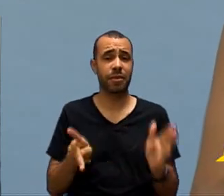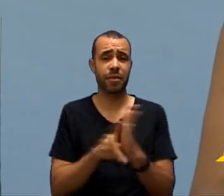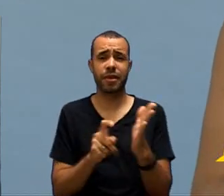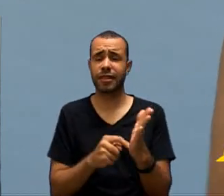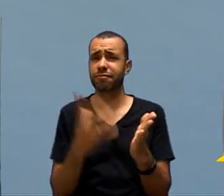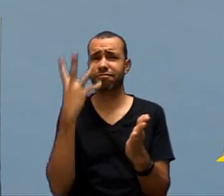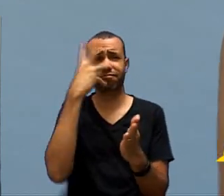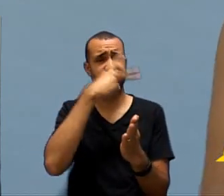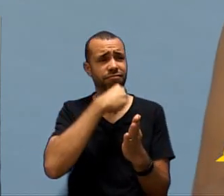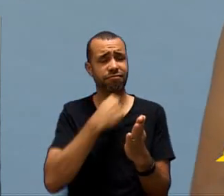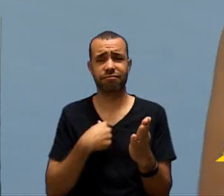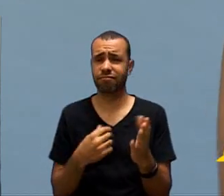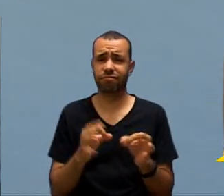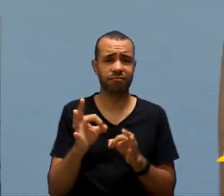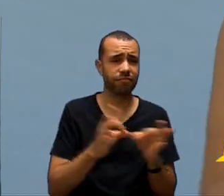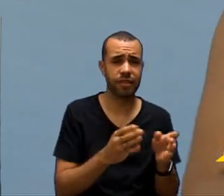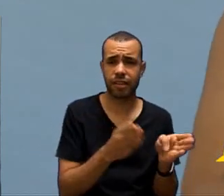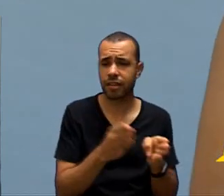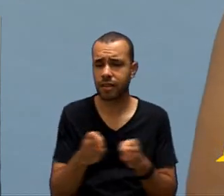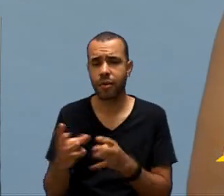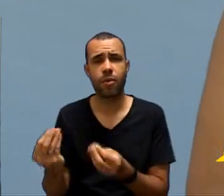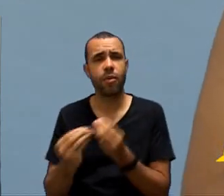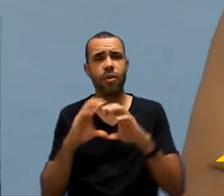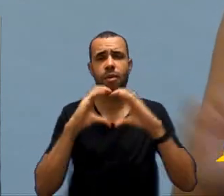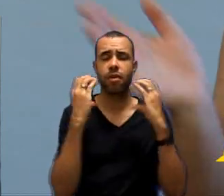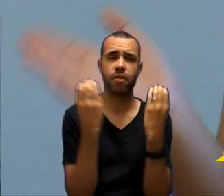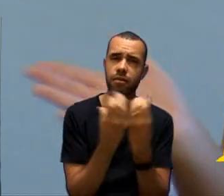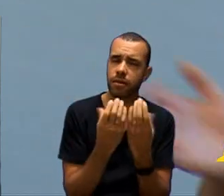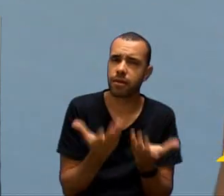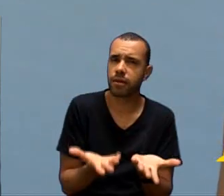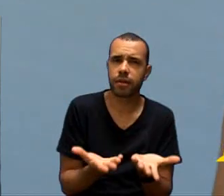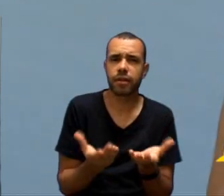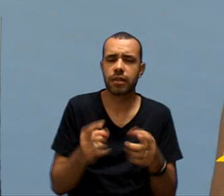maravilhoso. Conhecer tudo como funciona a Câmara,